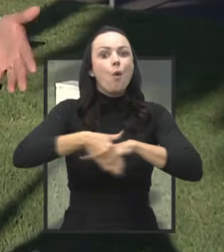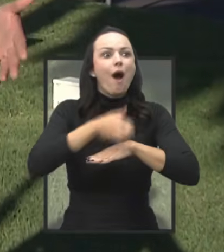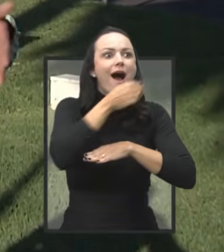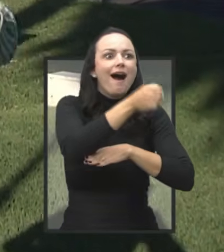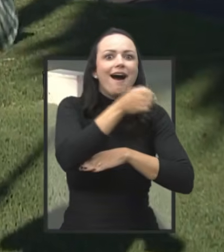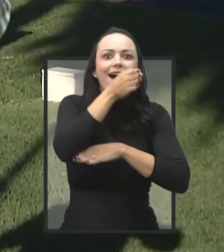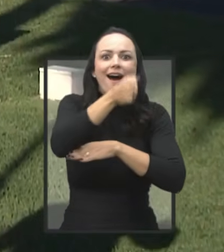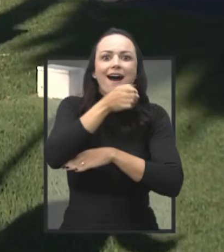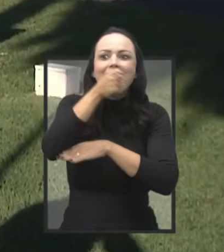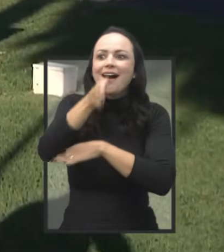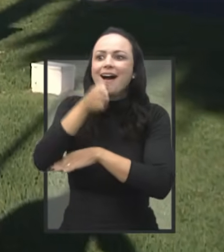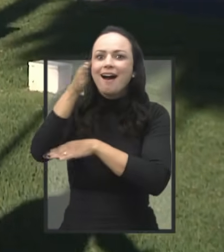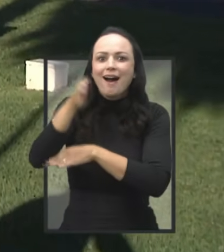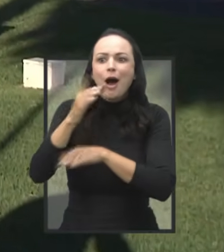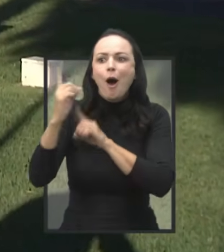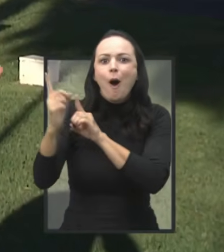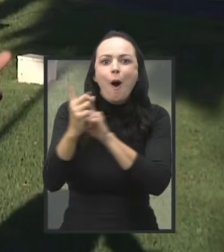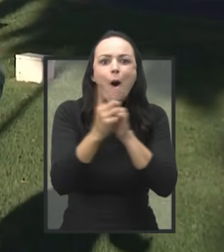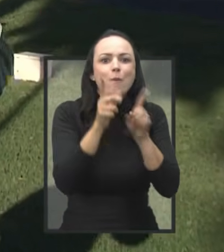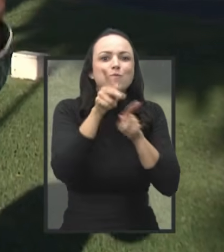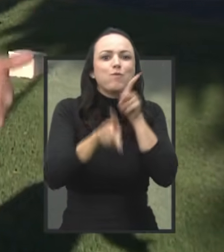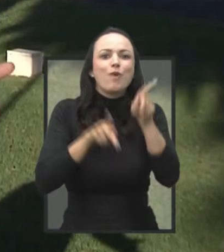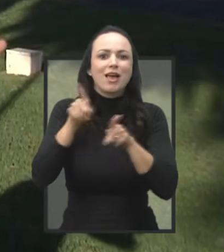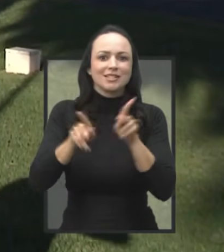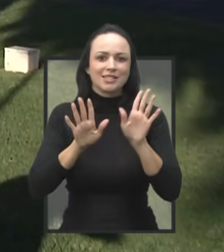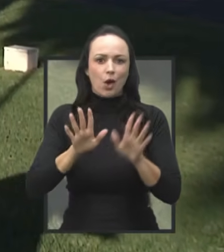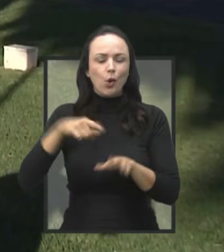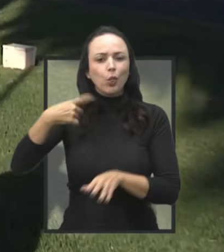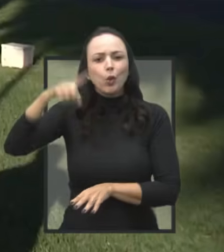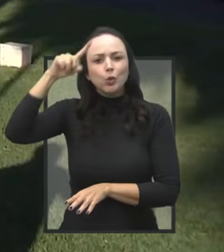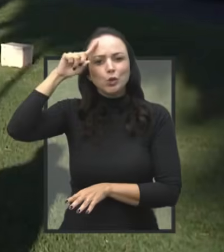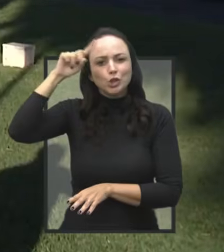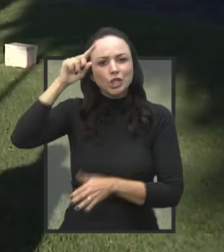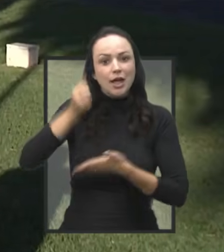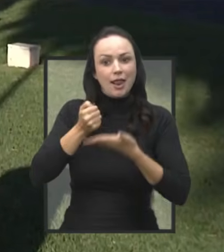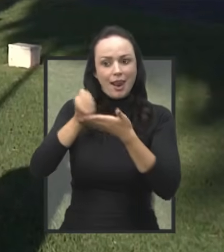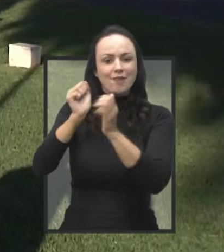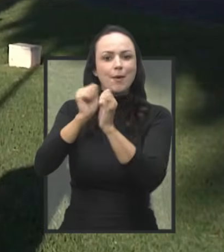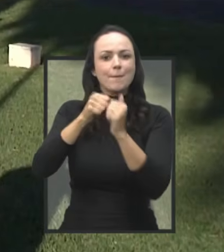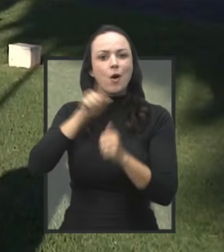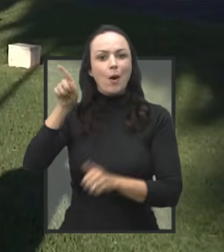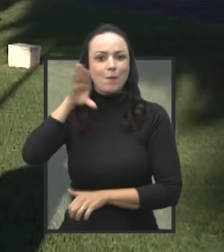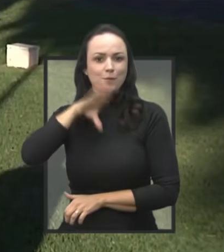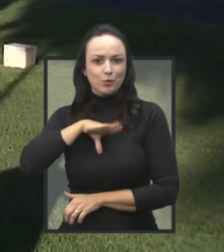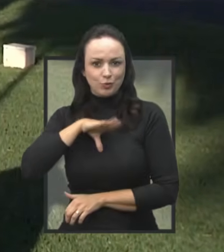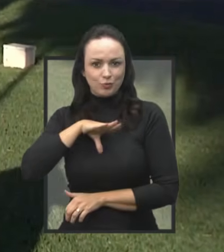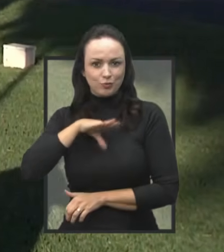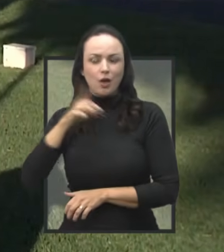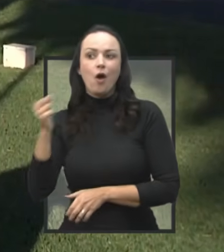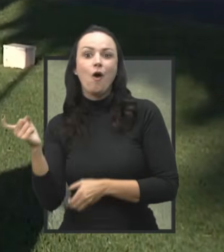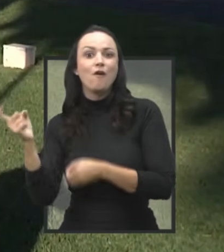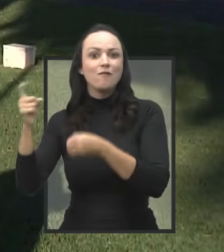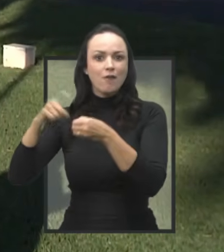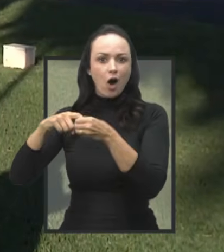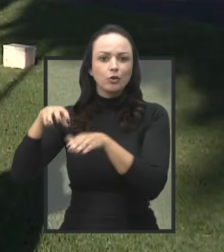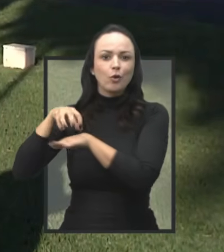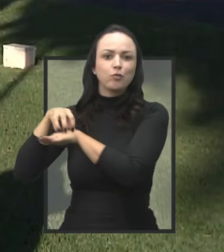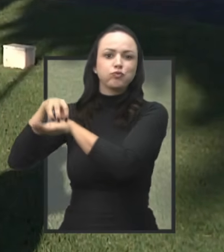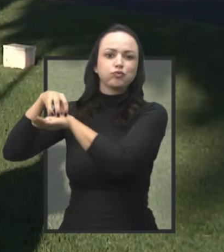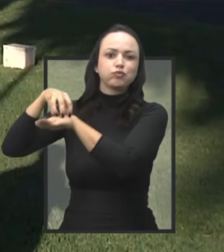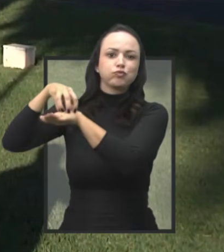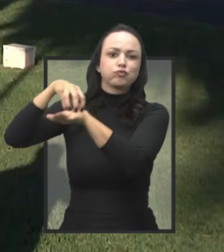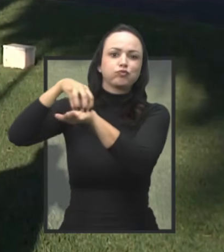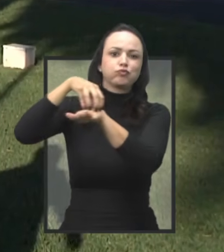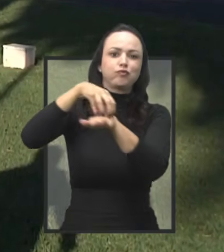nas ruas, atendendo a população. Diariamente, ele levava os pães para o distrito e, na volta, trazia as